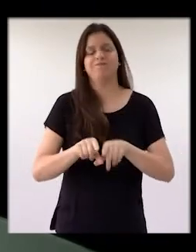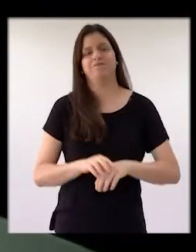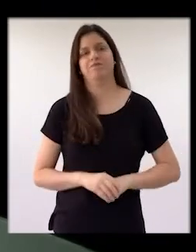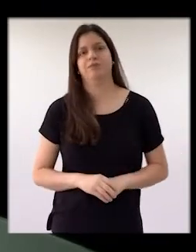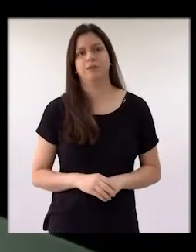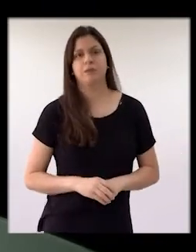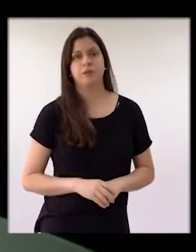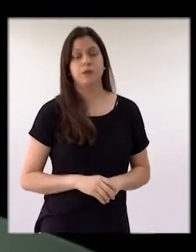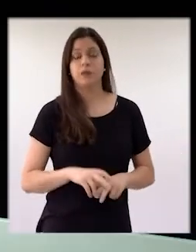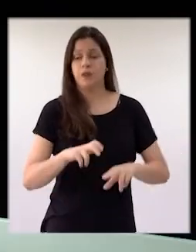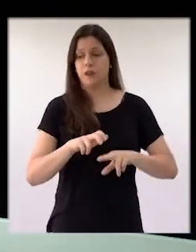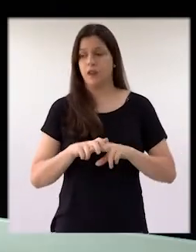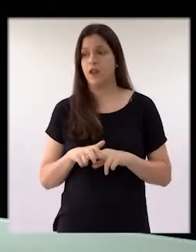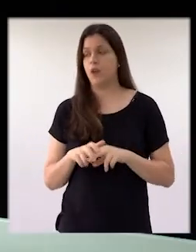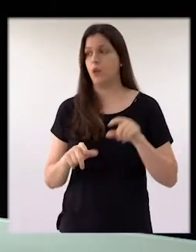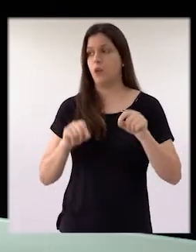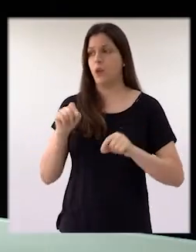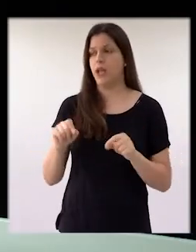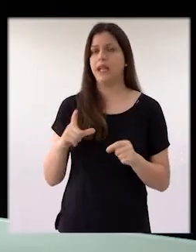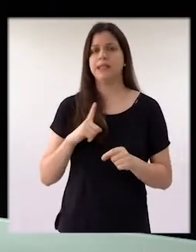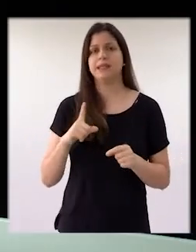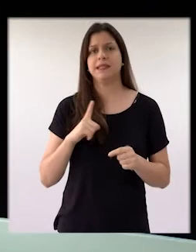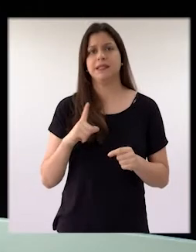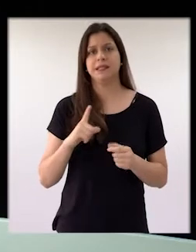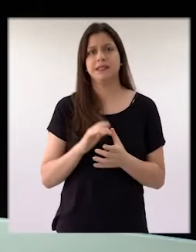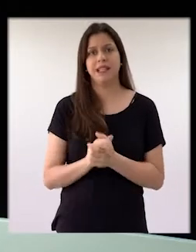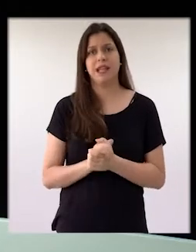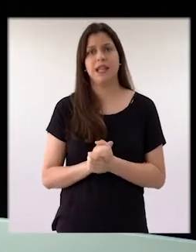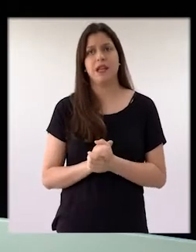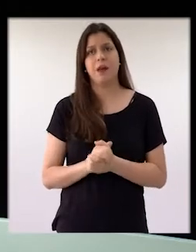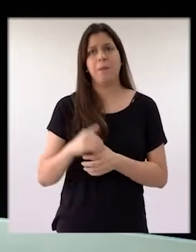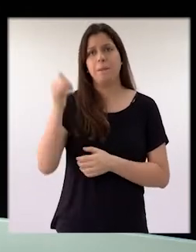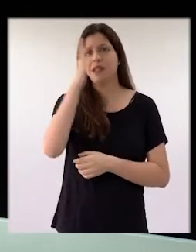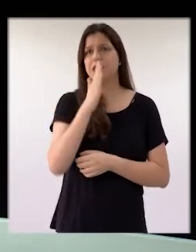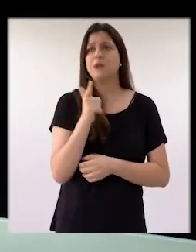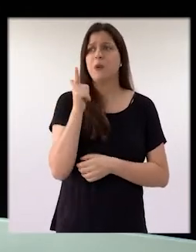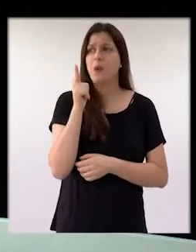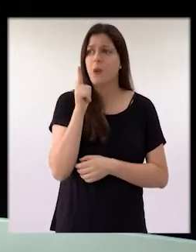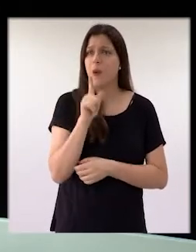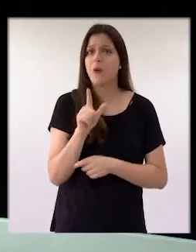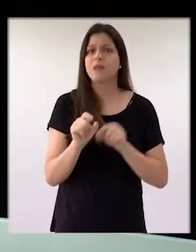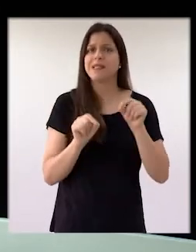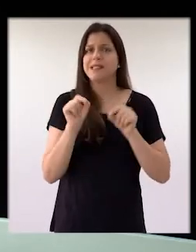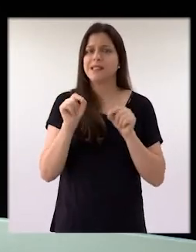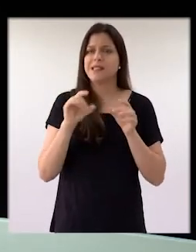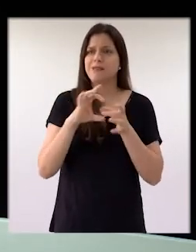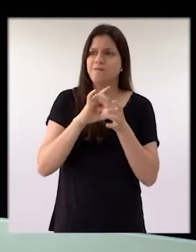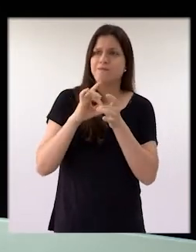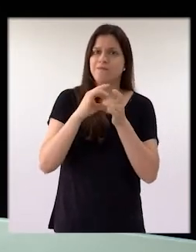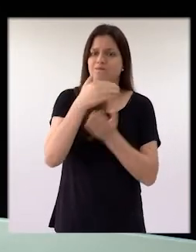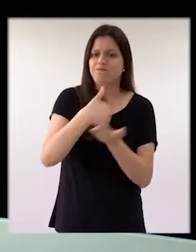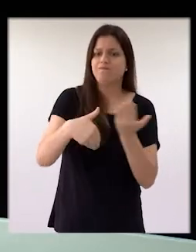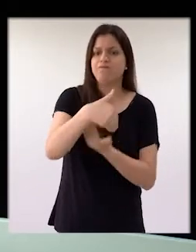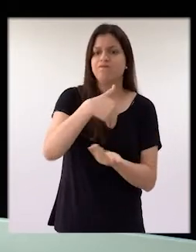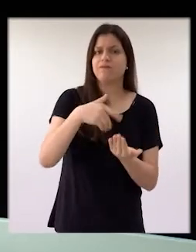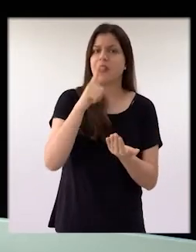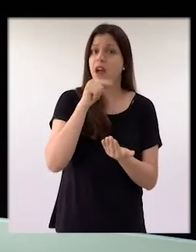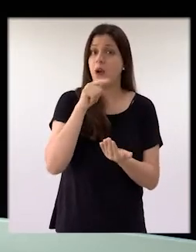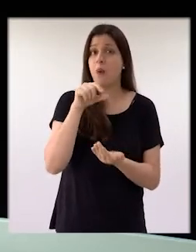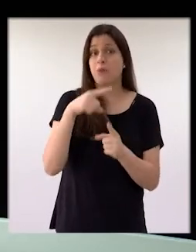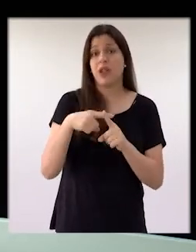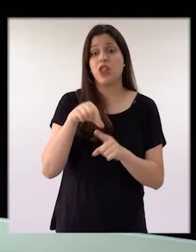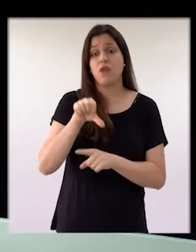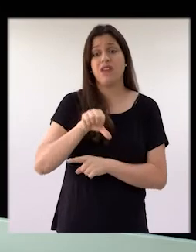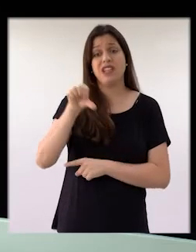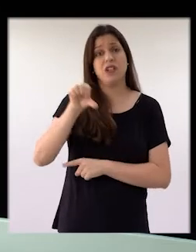relacionados a esse serviço. Bom, Mariana, a gente então está num ponto que o Brasil tem uma luz no fim do túnel na questão da